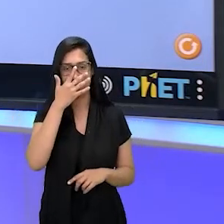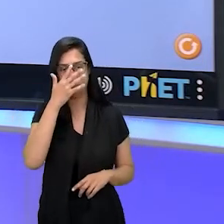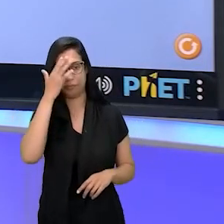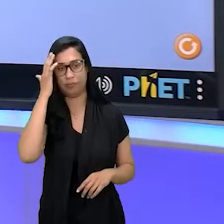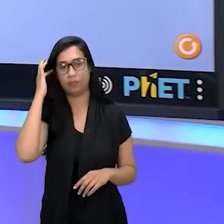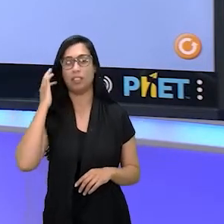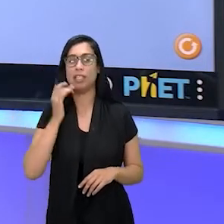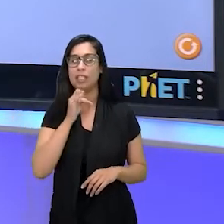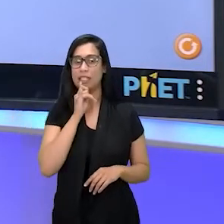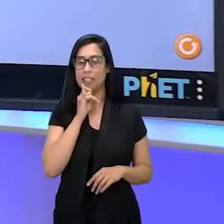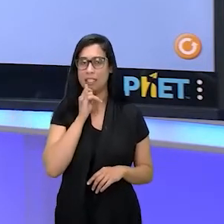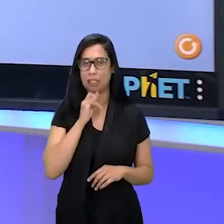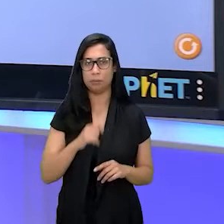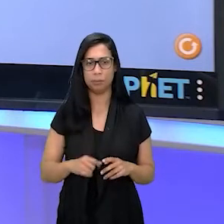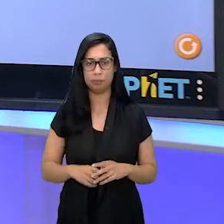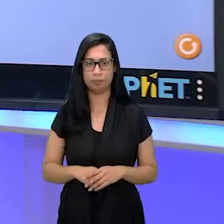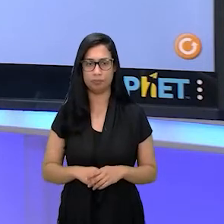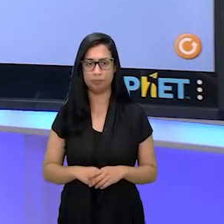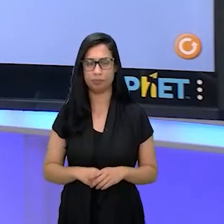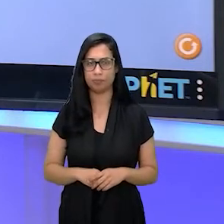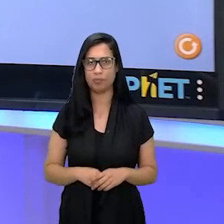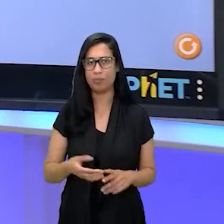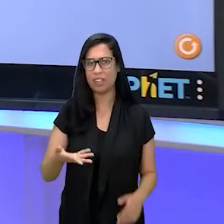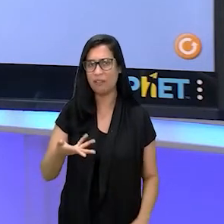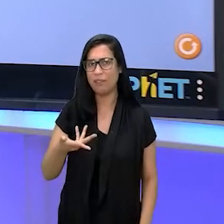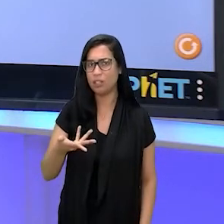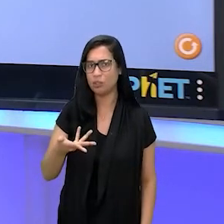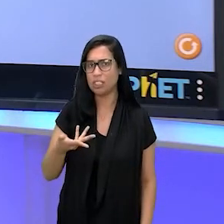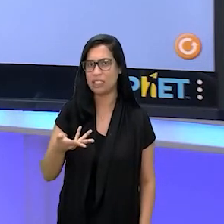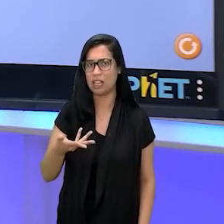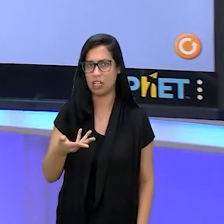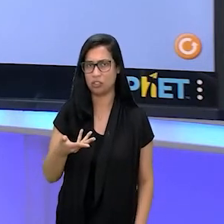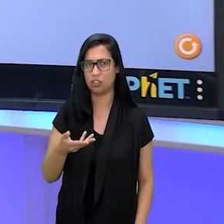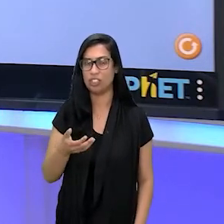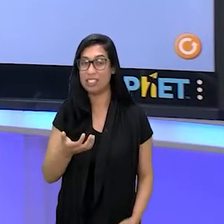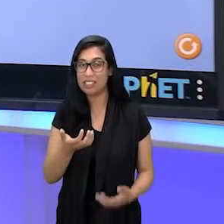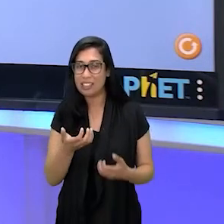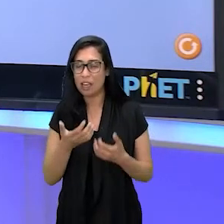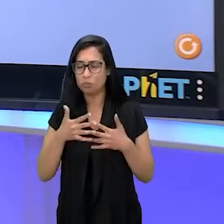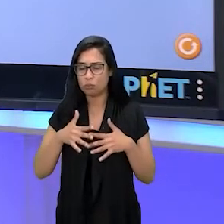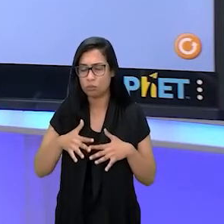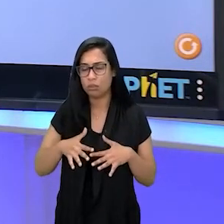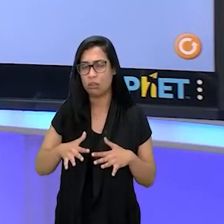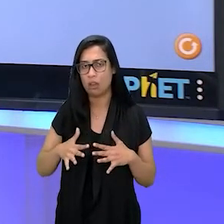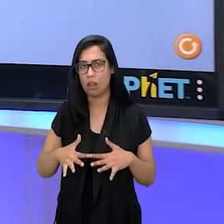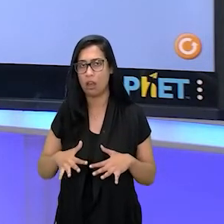diminuir a intensidade da corrente. Eu vou cortar aqui e vou pôr um resistor aqui, tá bom?